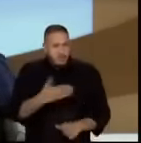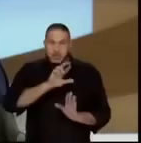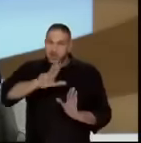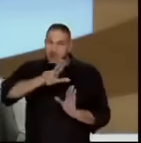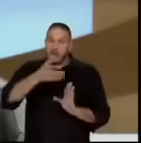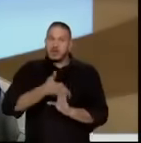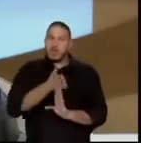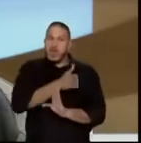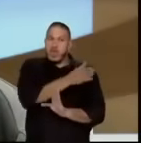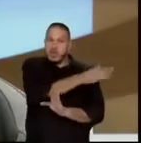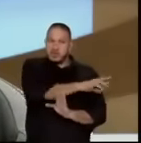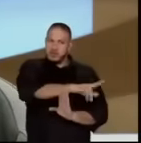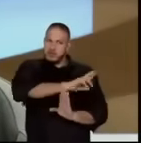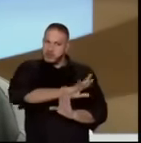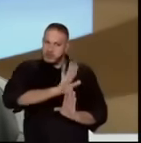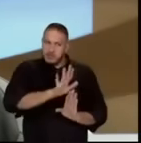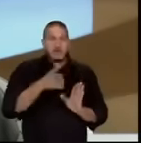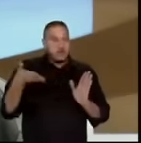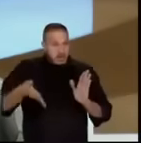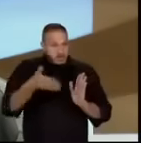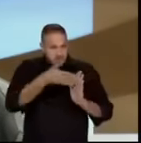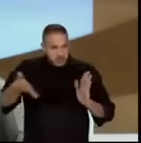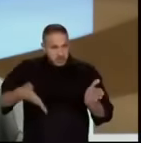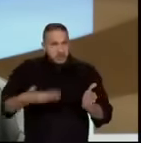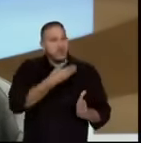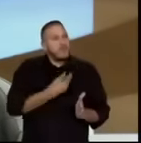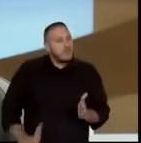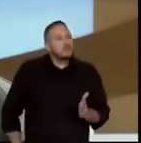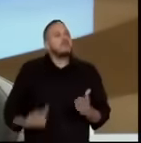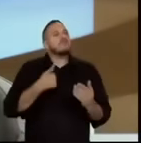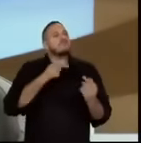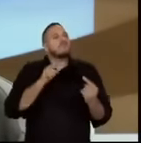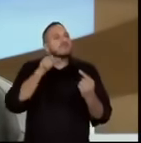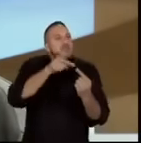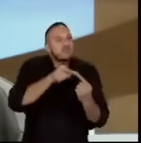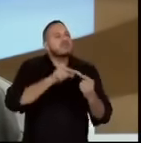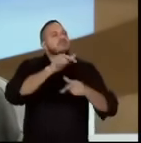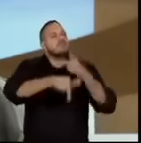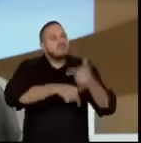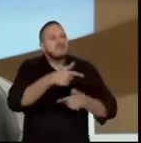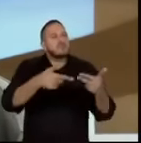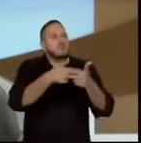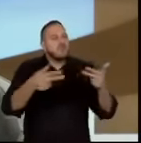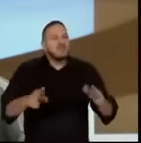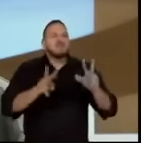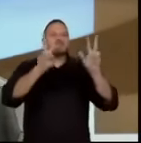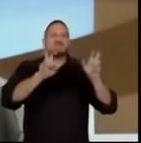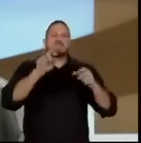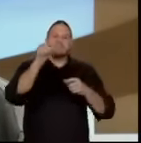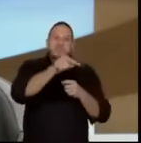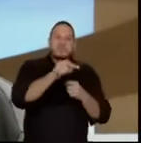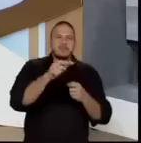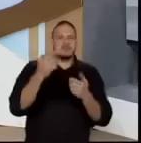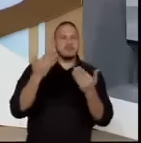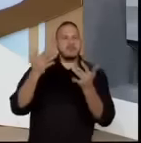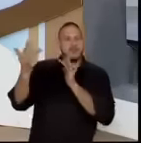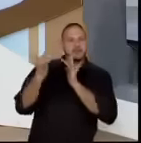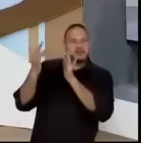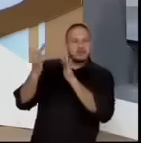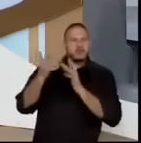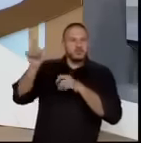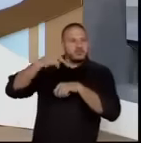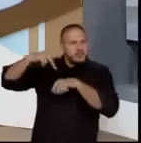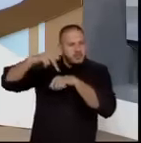anteriores, tem uma determinada atuação com relação às suas questões de país, etc.